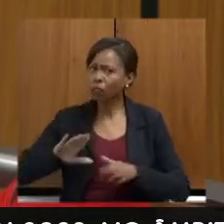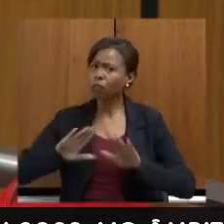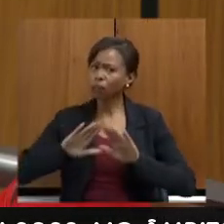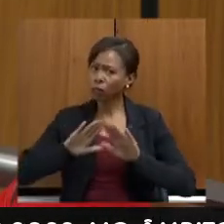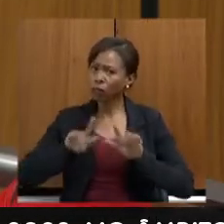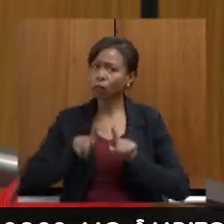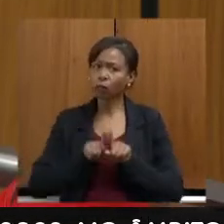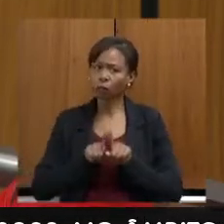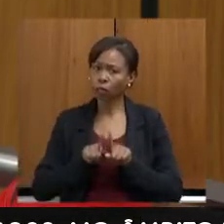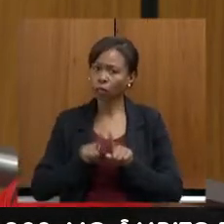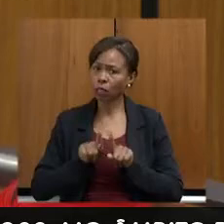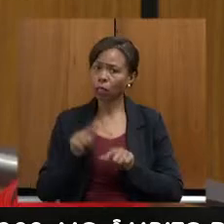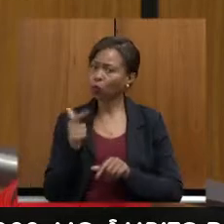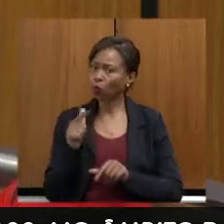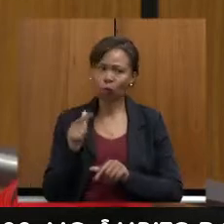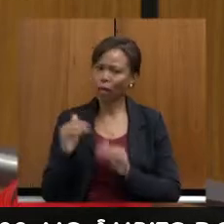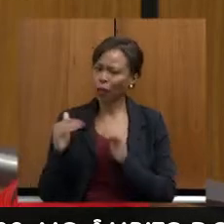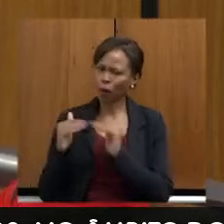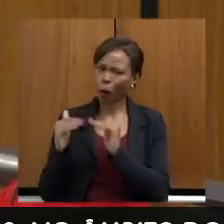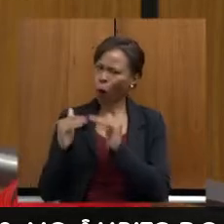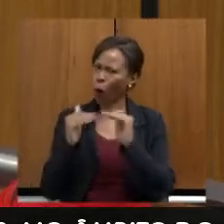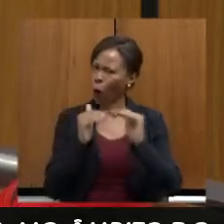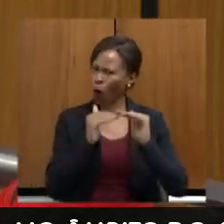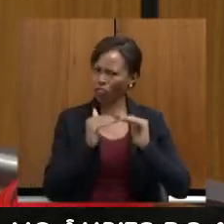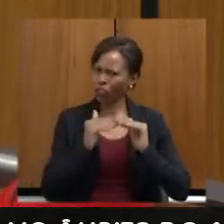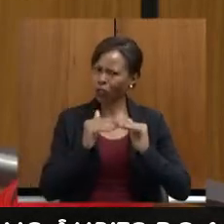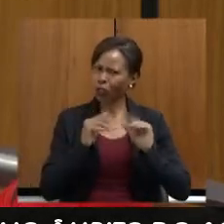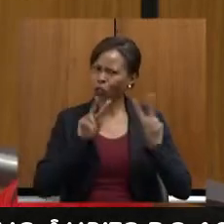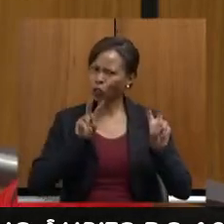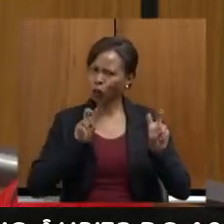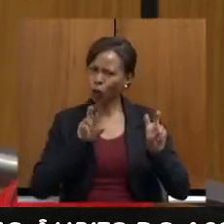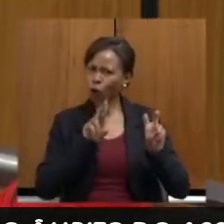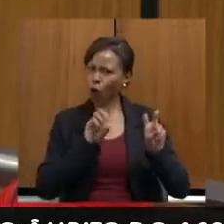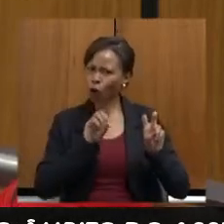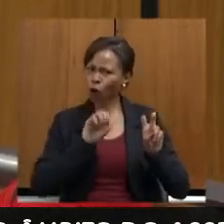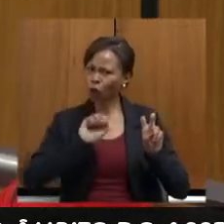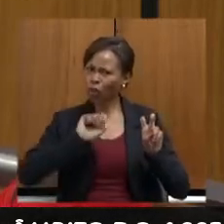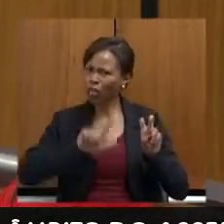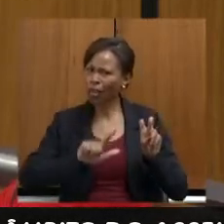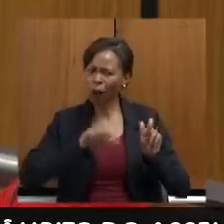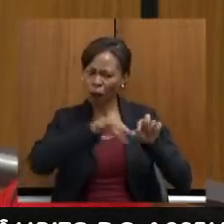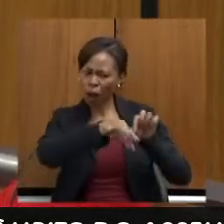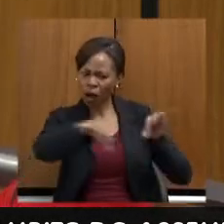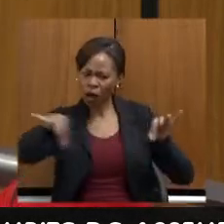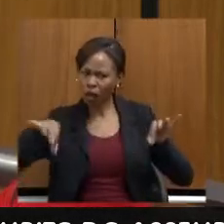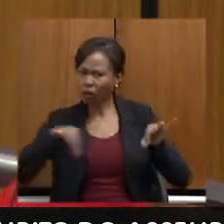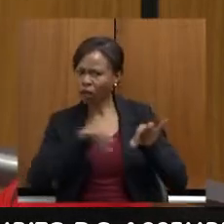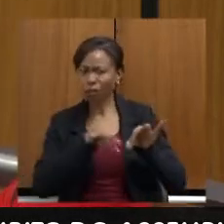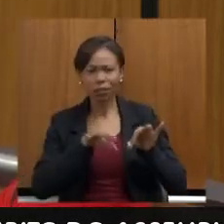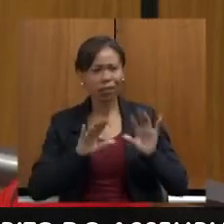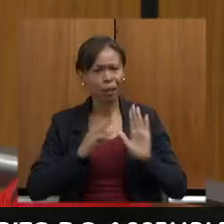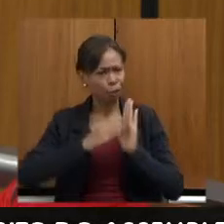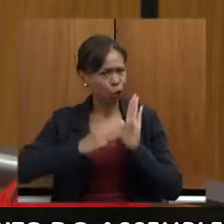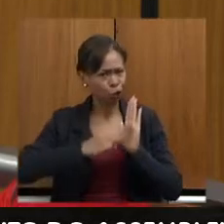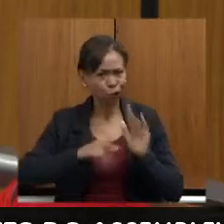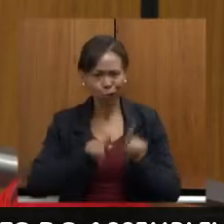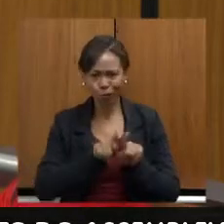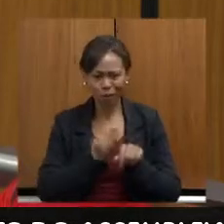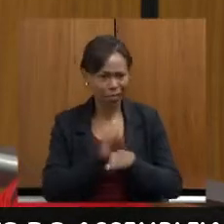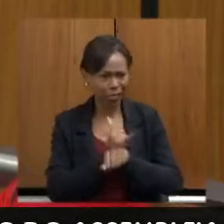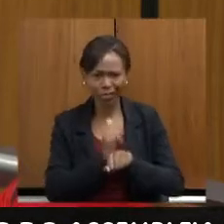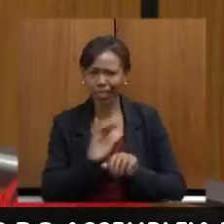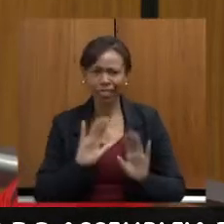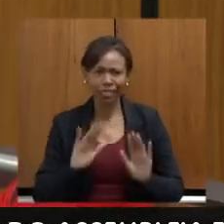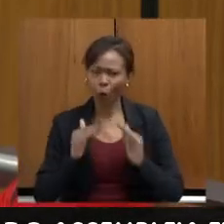posicionamento único favorável nem este traçado nem a metodologia e lá no Nascente dos imperiais eu participei da